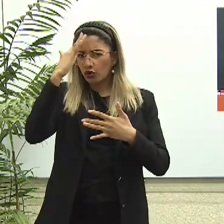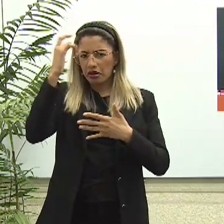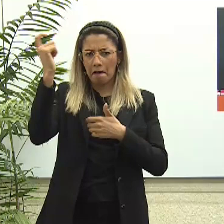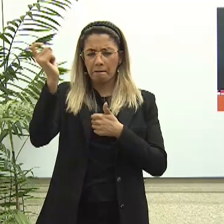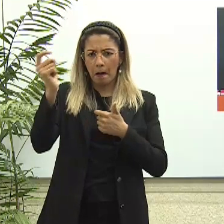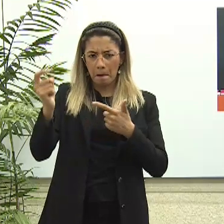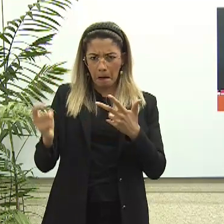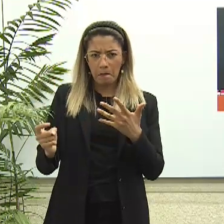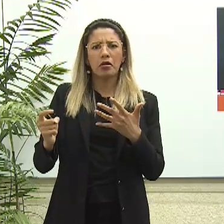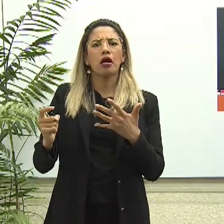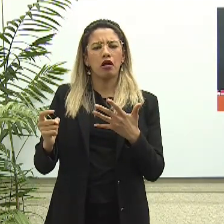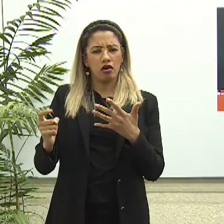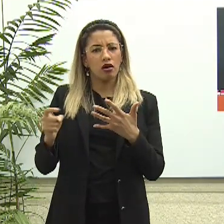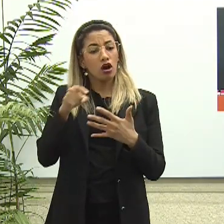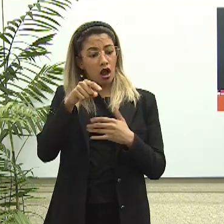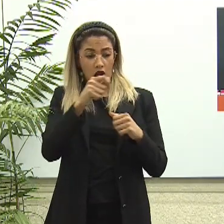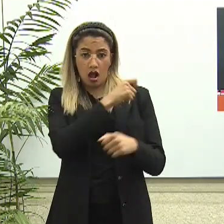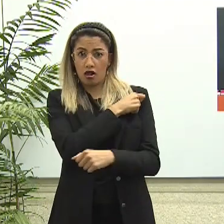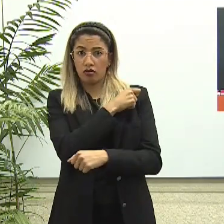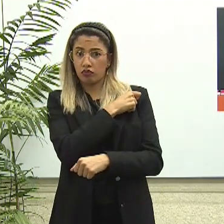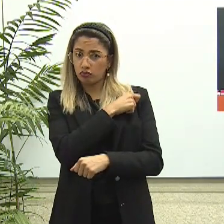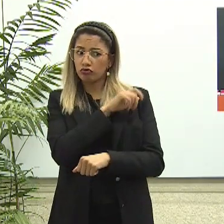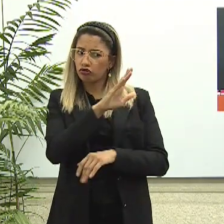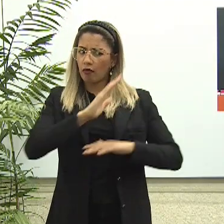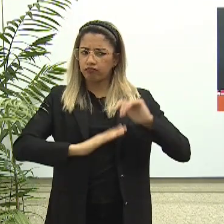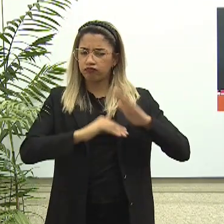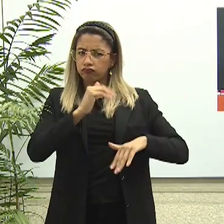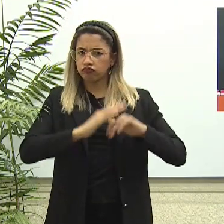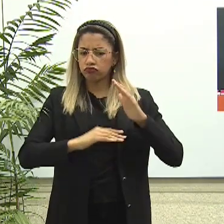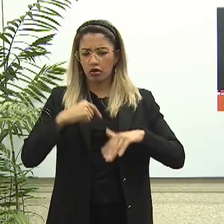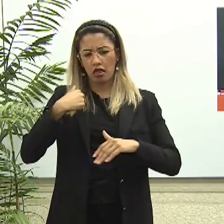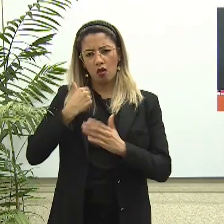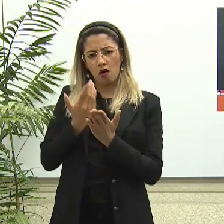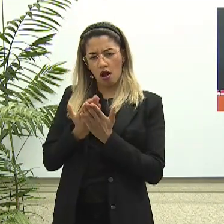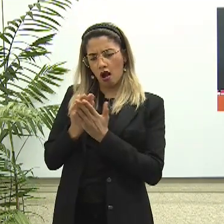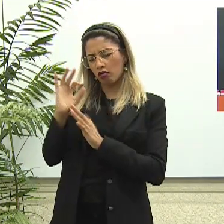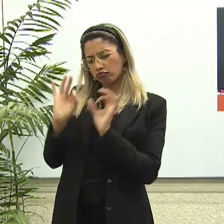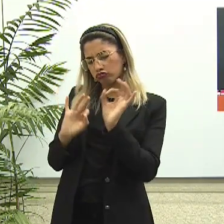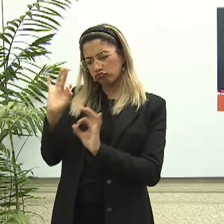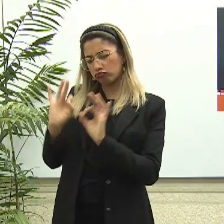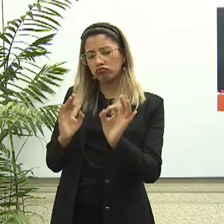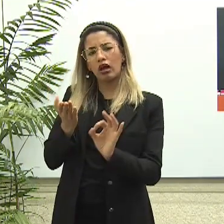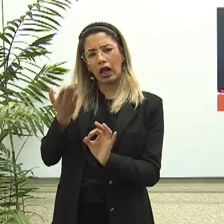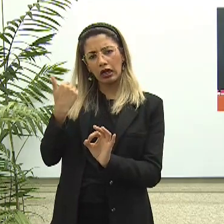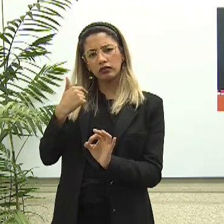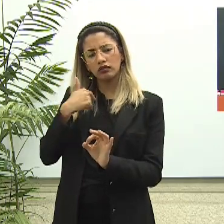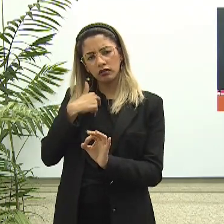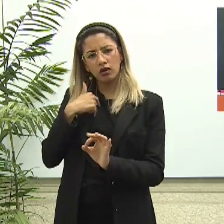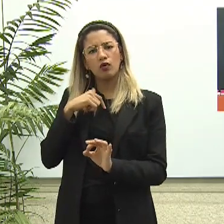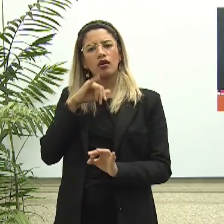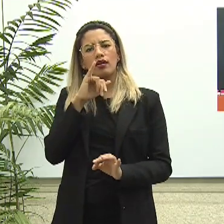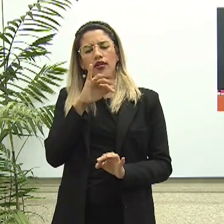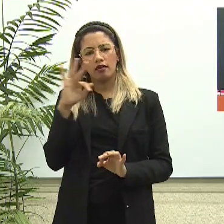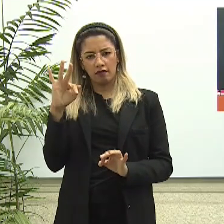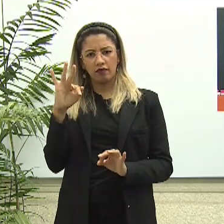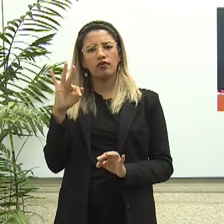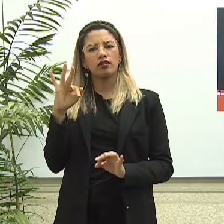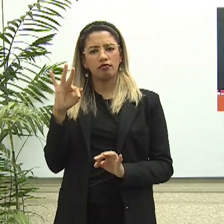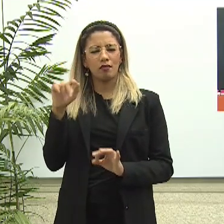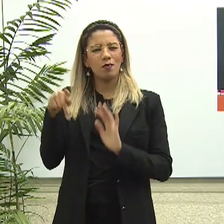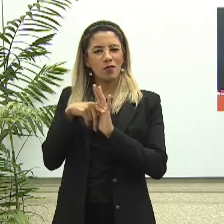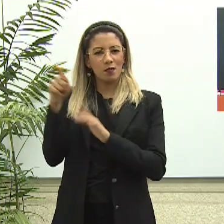alunos projetando e eu fiz toda uma aula com E aí um aluno meu eu dava lá no IF na época no Instituto Federal do Rio Grande do Sul eu era